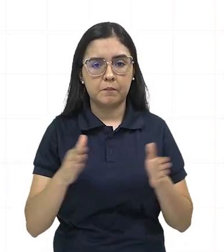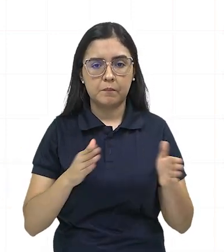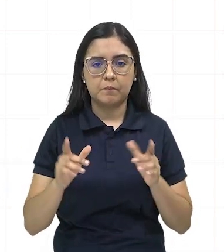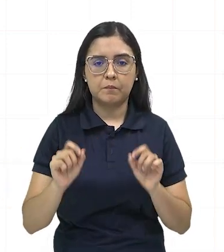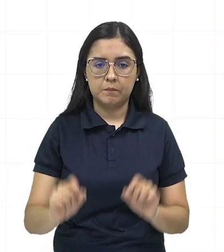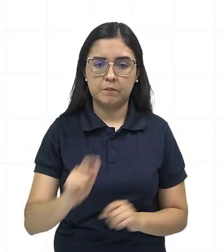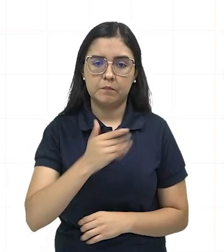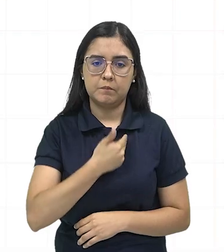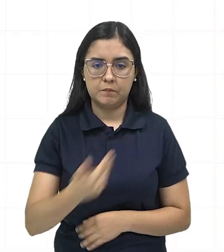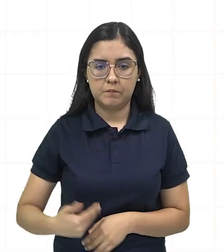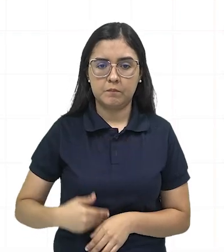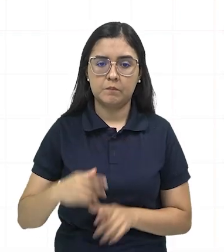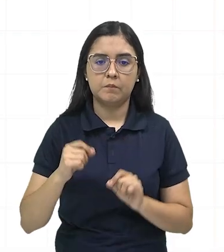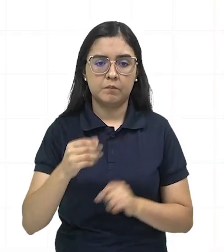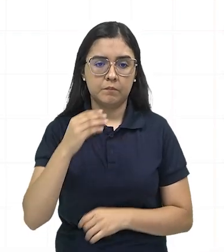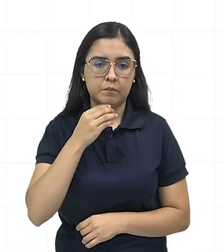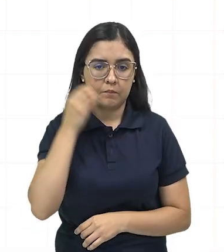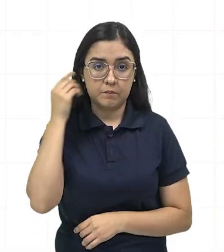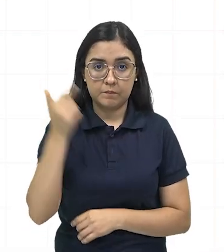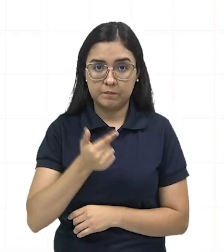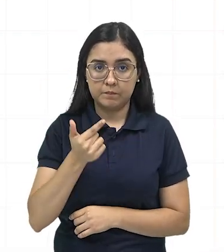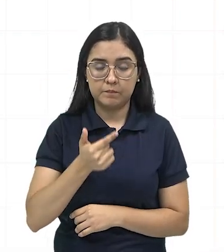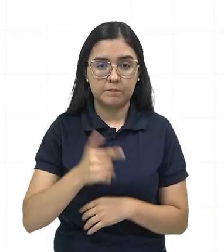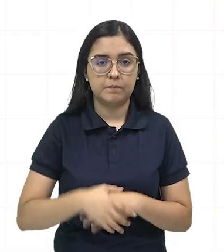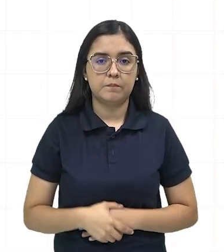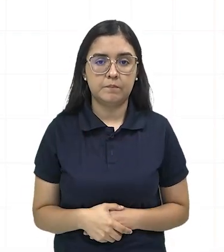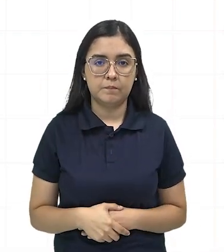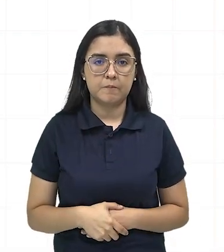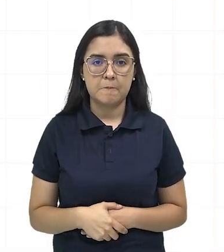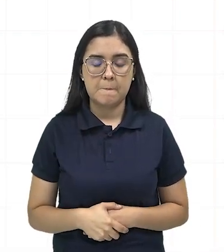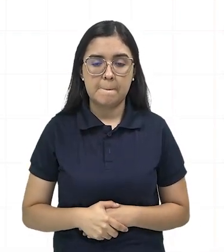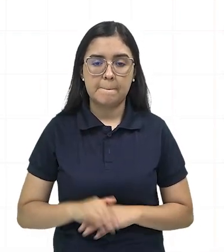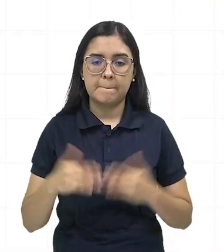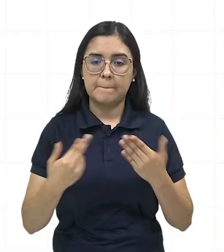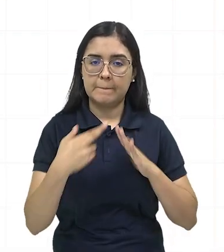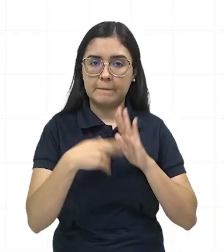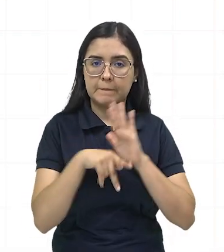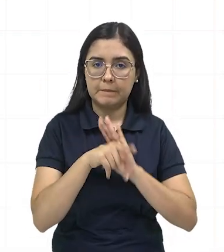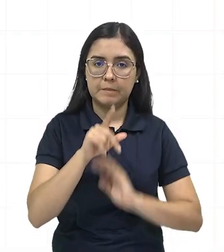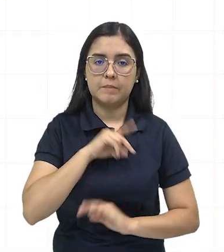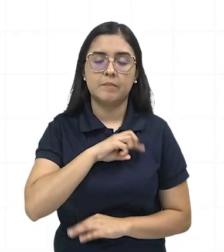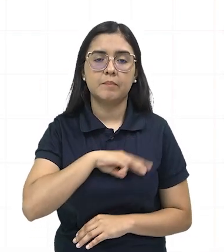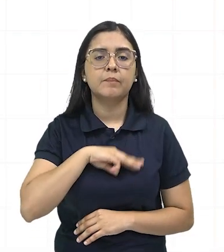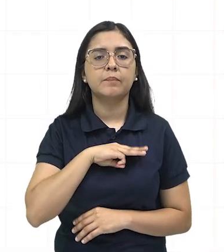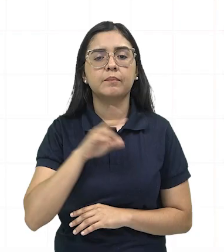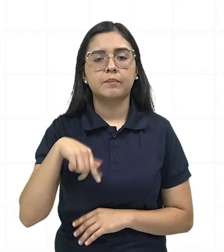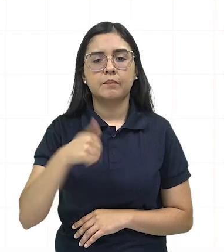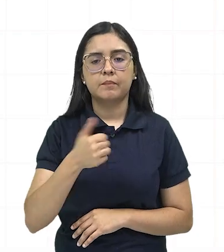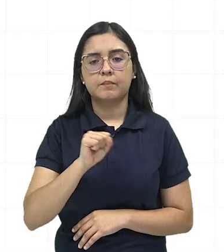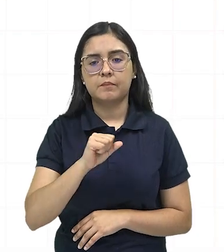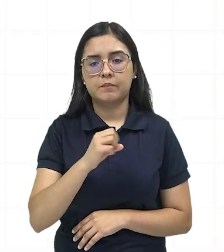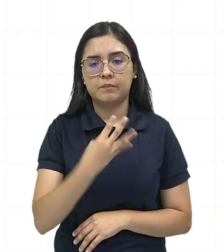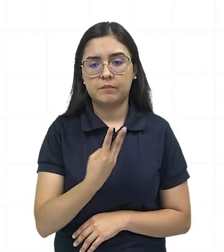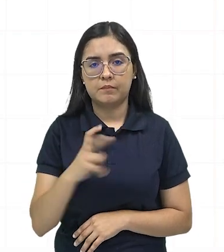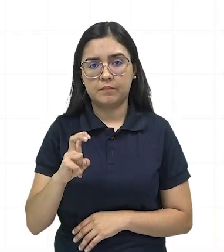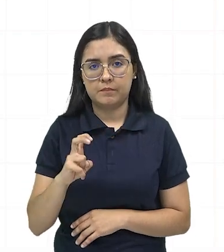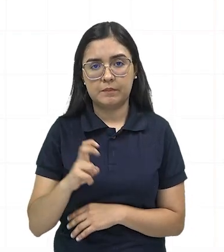governo de Dom Pedro II, tá bom? Esse regimento das missões, que vai ser em